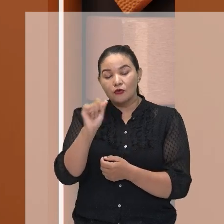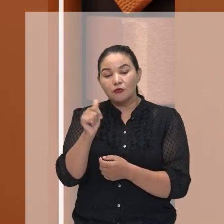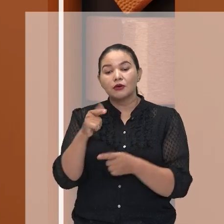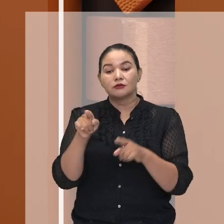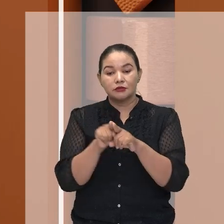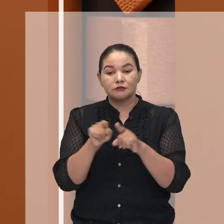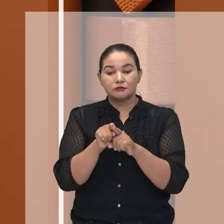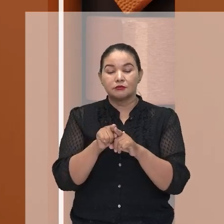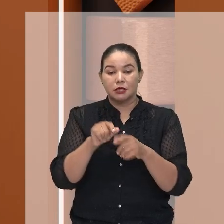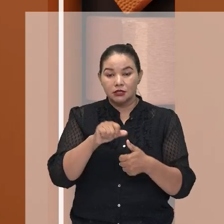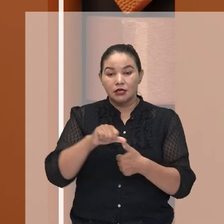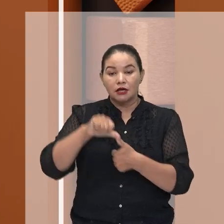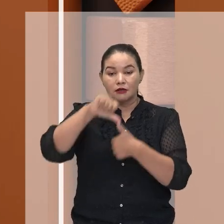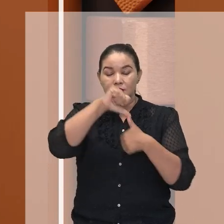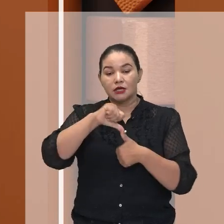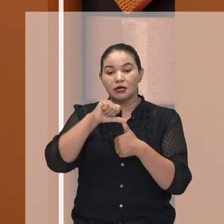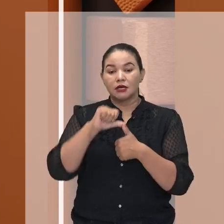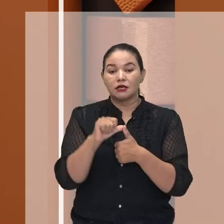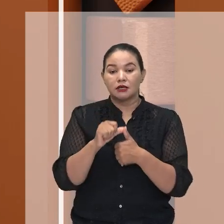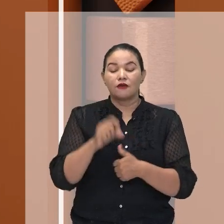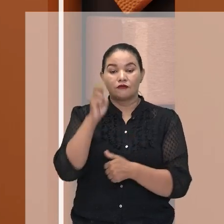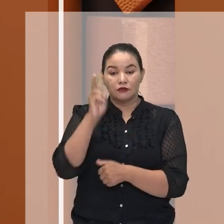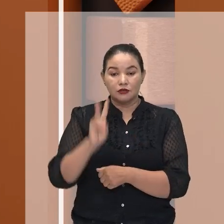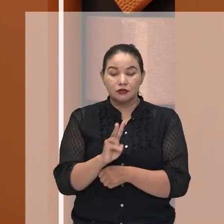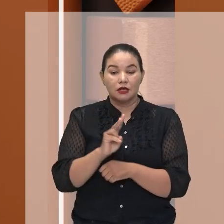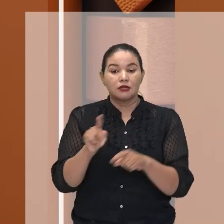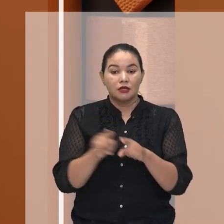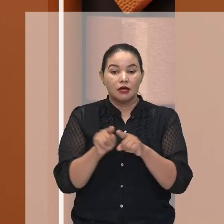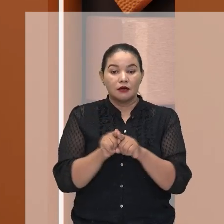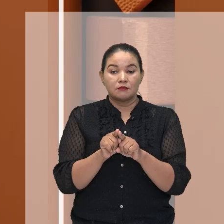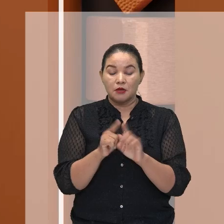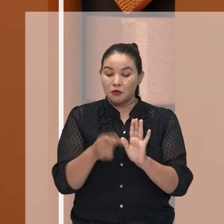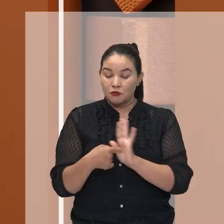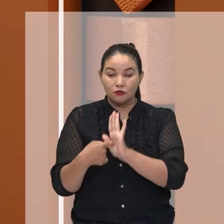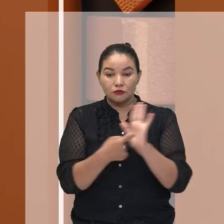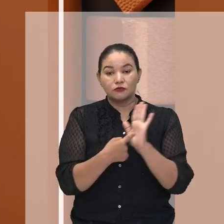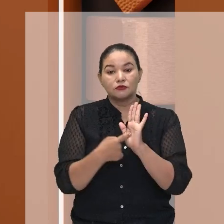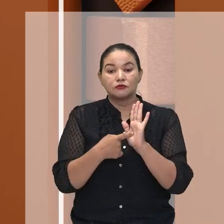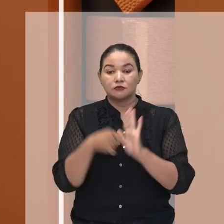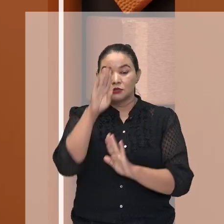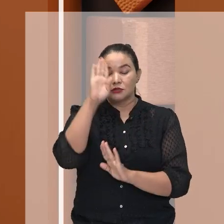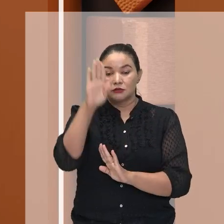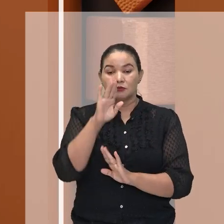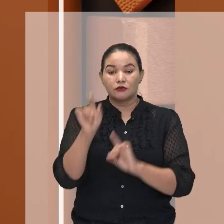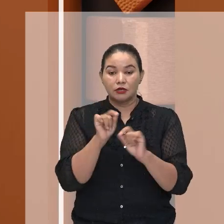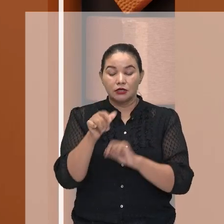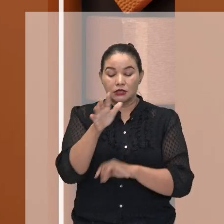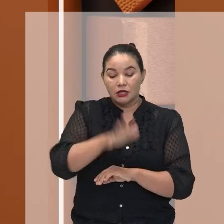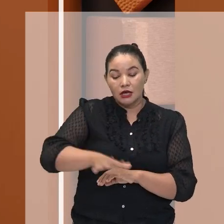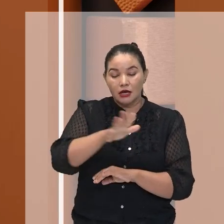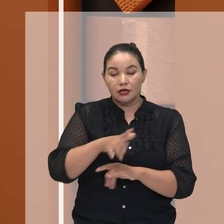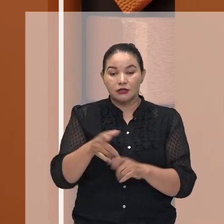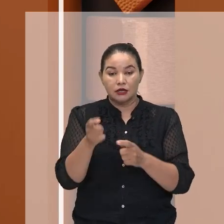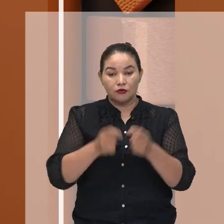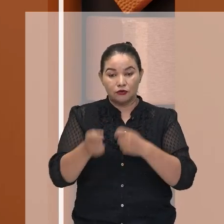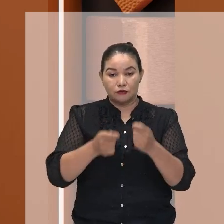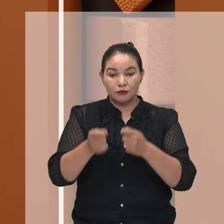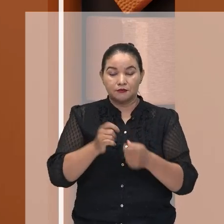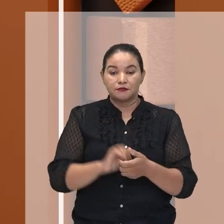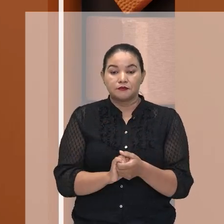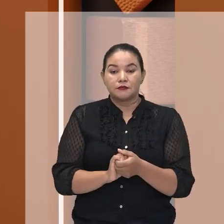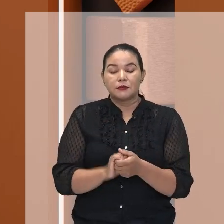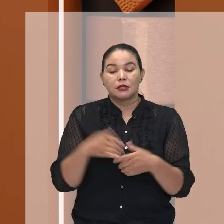né? Venezuela também, mas eles acabam tendo um grande destaque, né? Principalmente na sua parte econômica. E quais serão